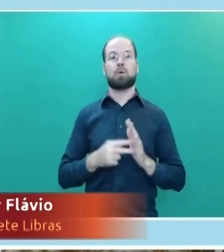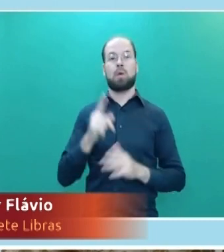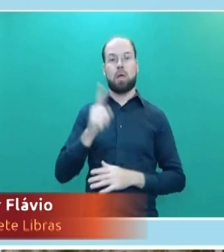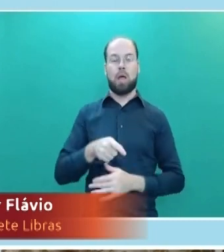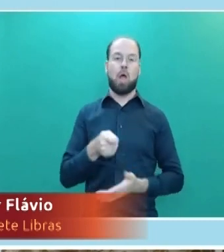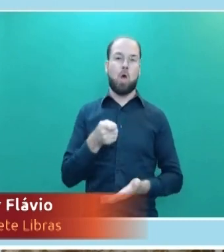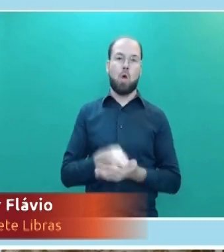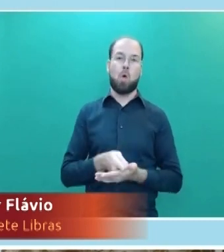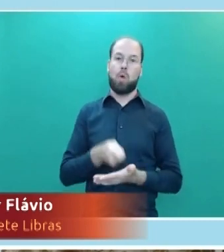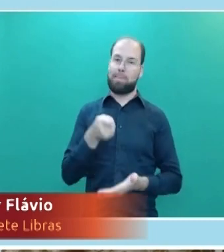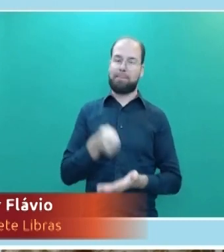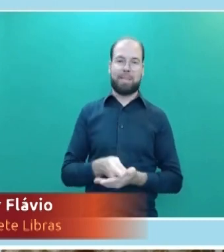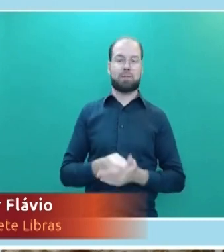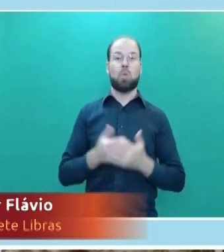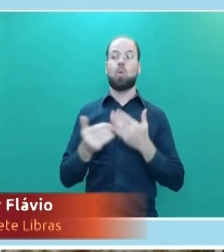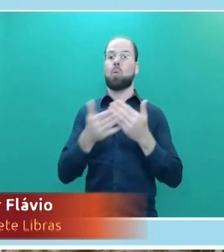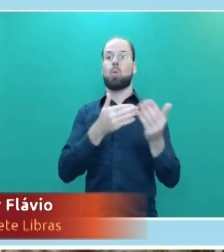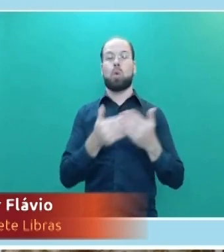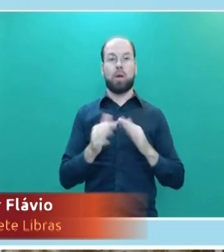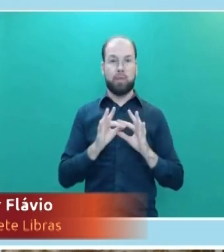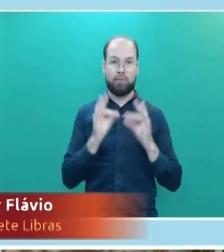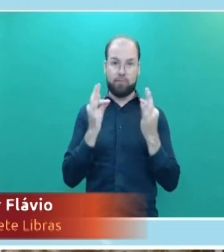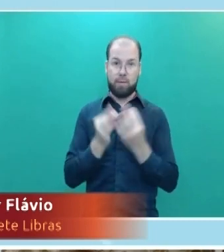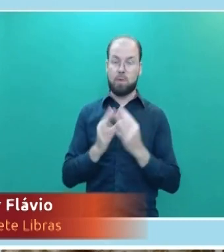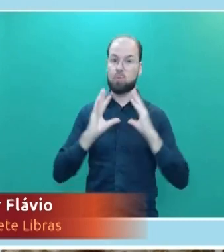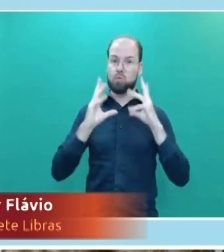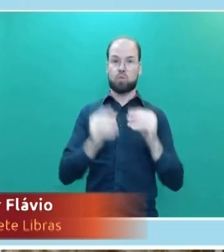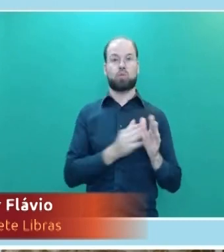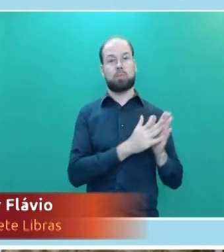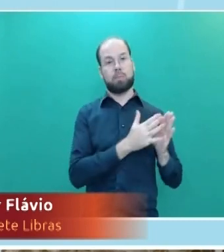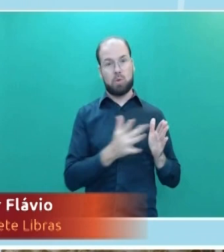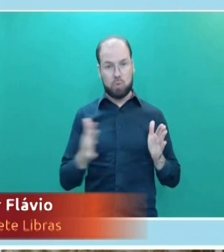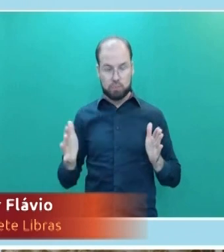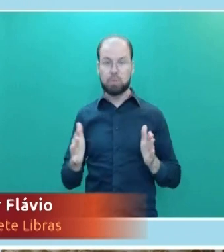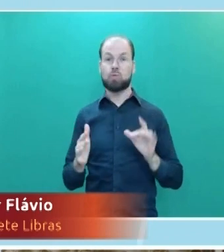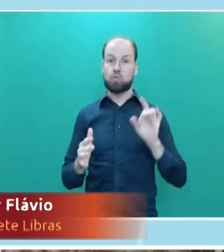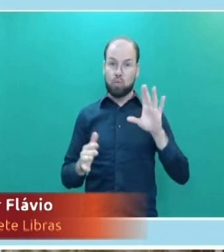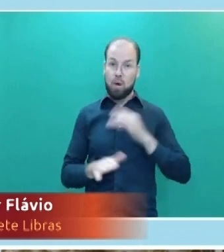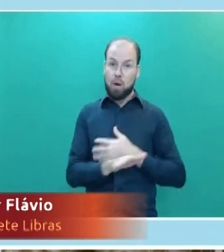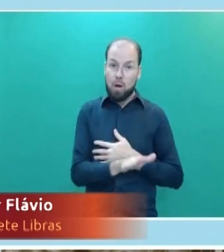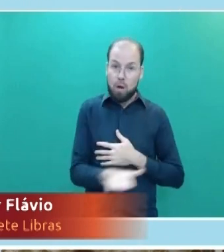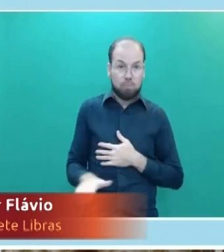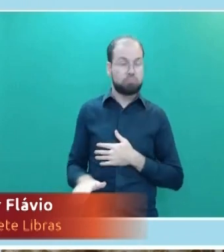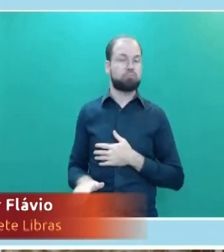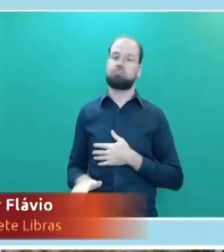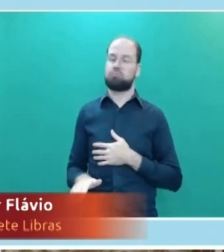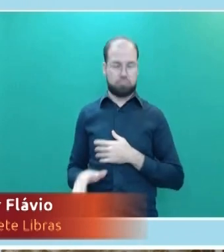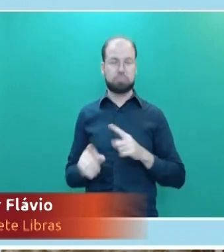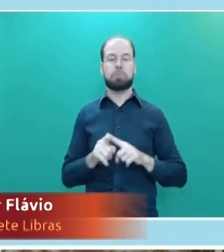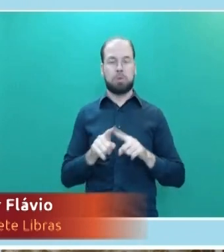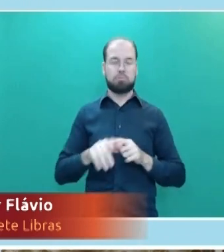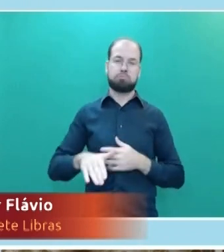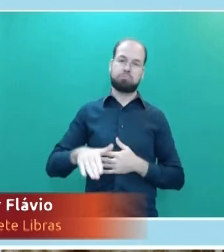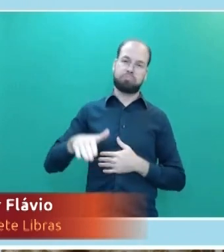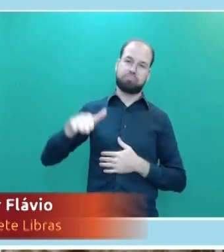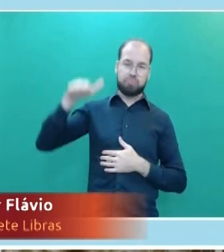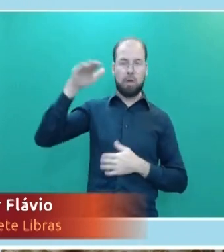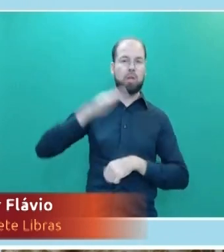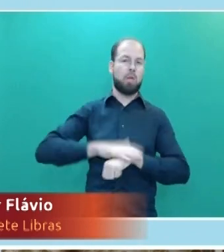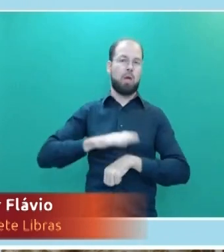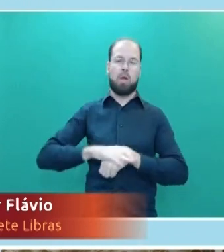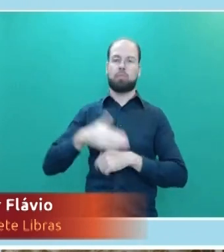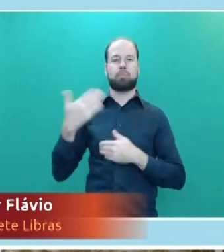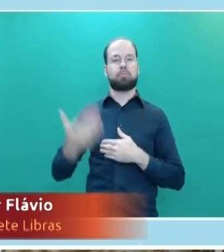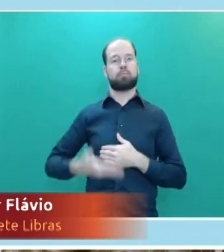de qualquer família durante todo o seu processo, e não só na infância, né? Ao tempo todo, a gente tem que